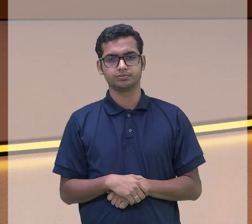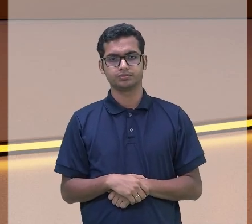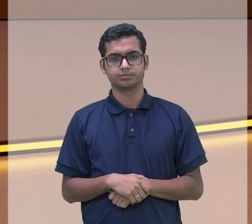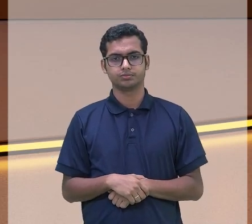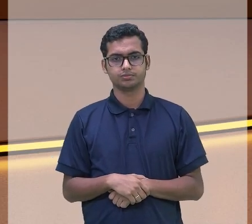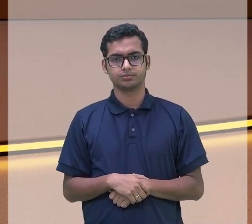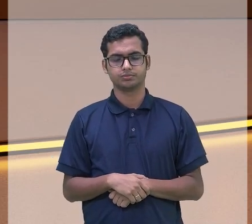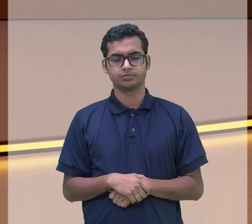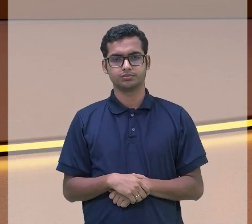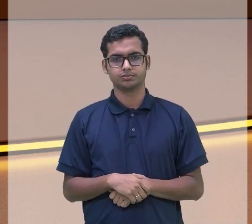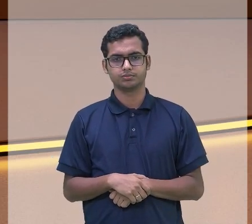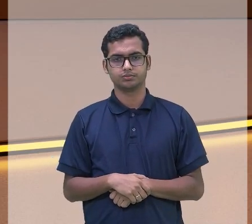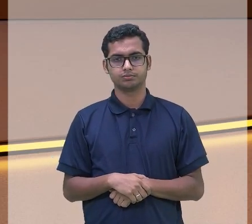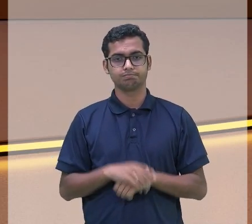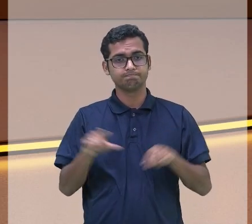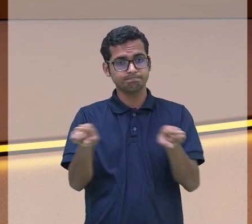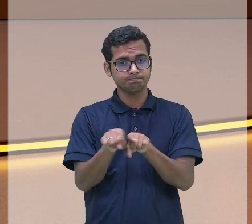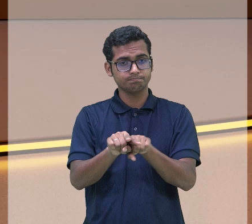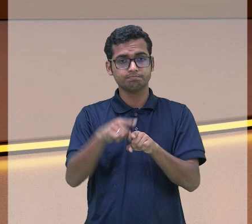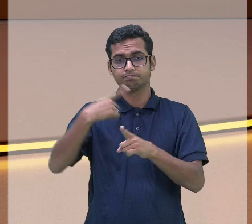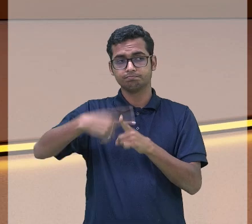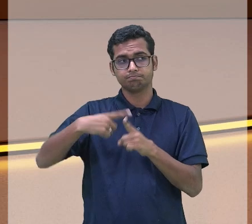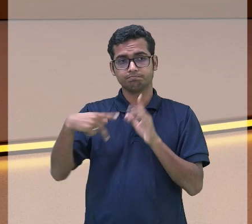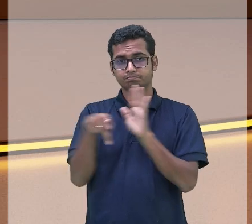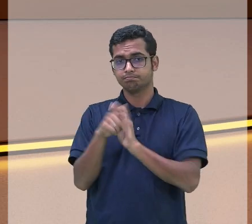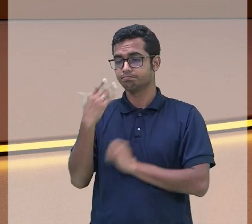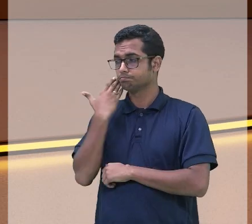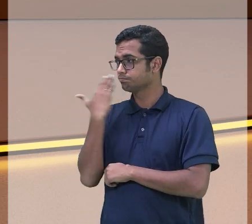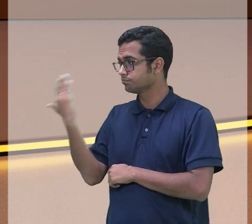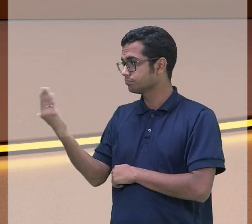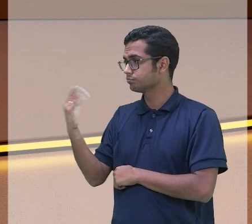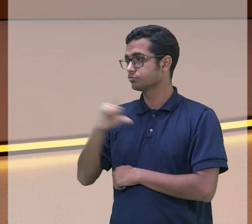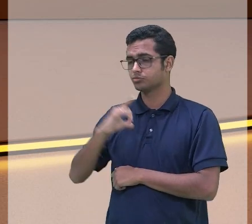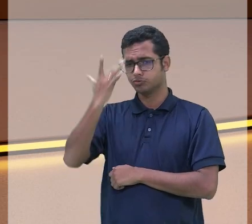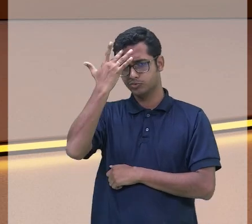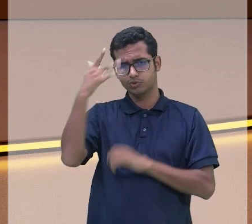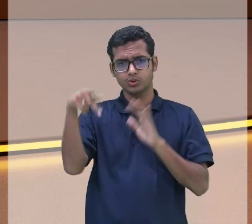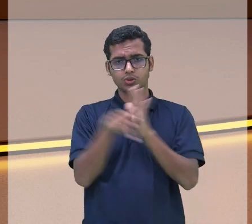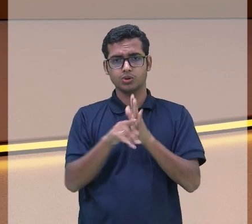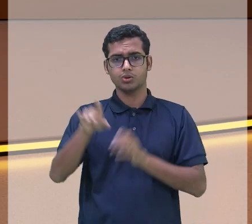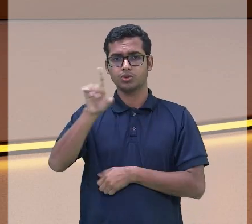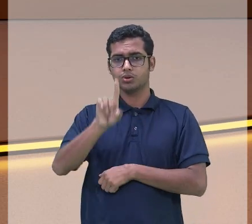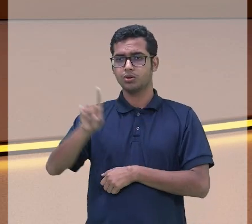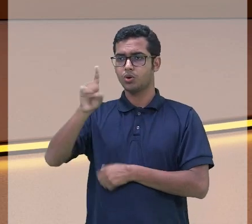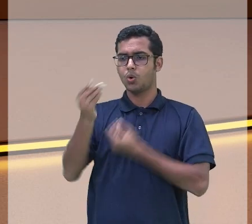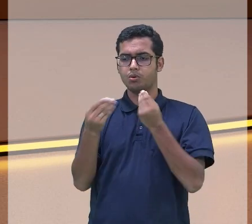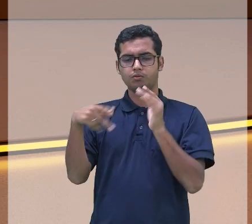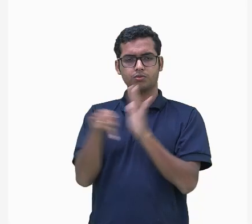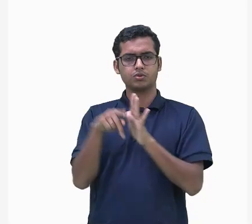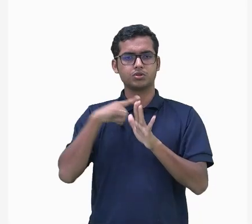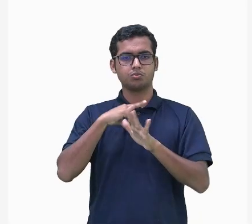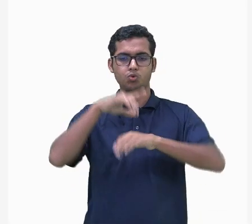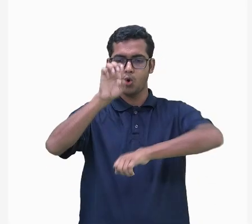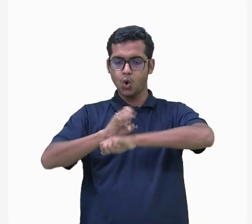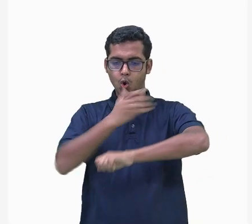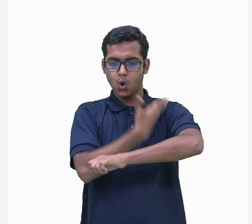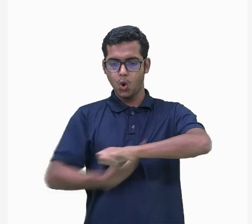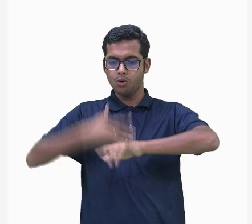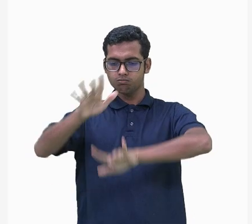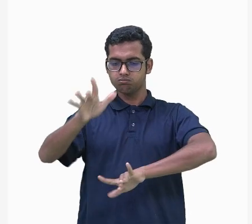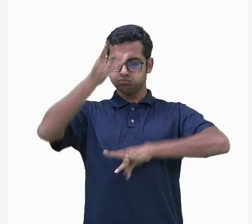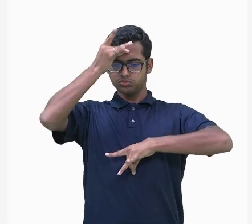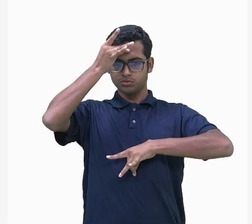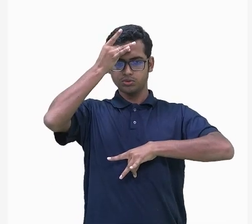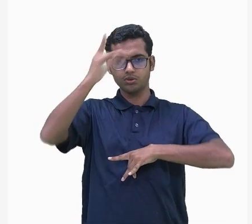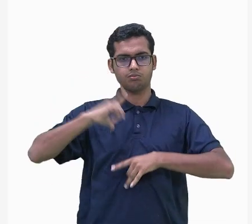até porque ele mesmo se considerava a personificação do Estado. Vamos adiante com o texto, vamos lá.